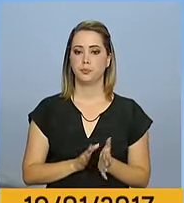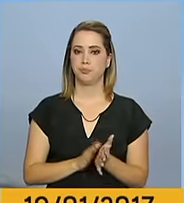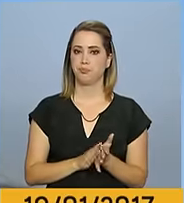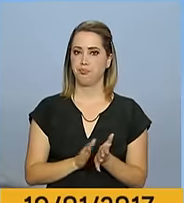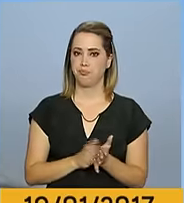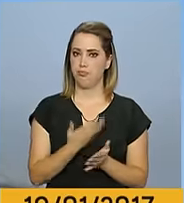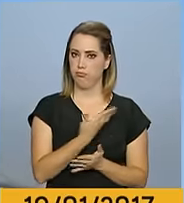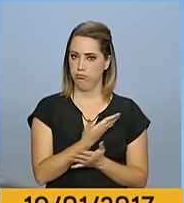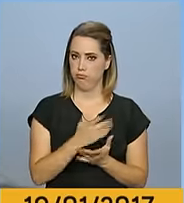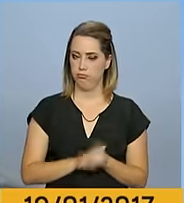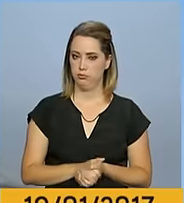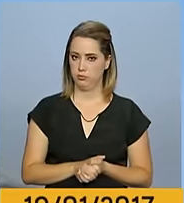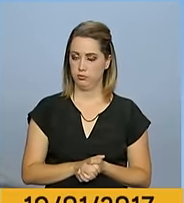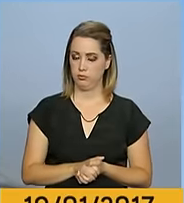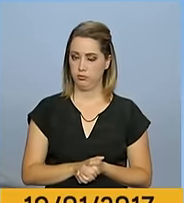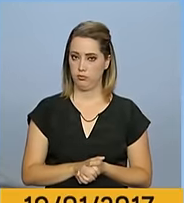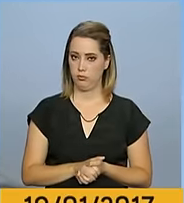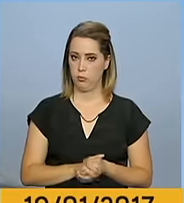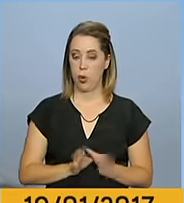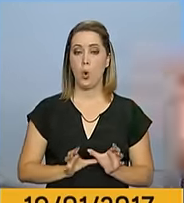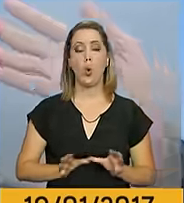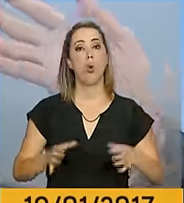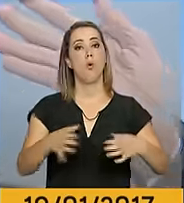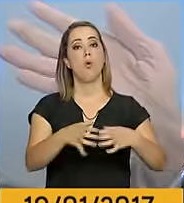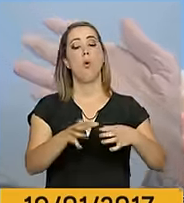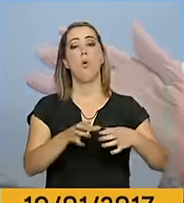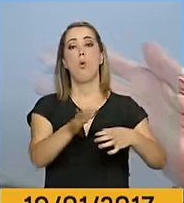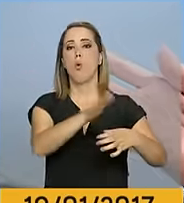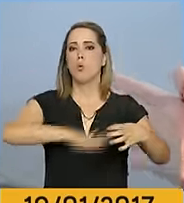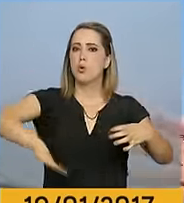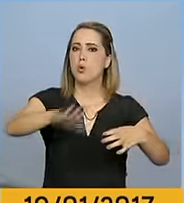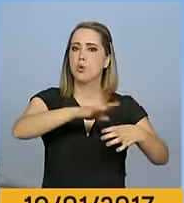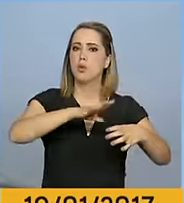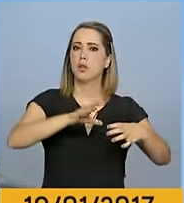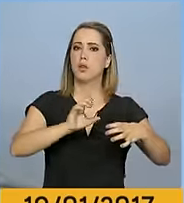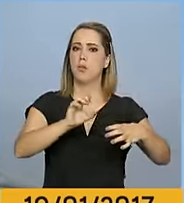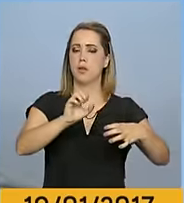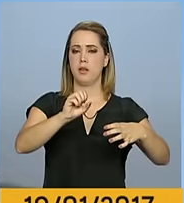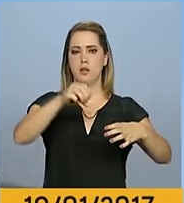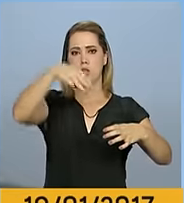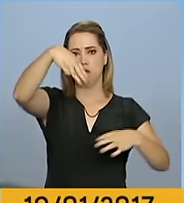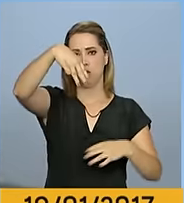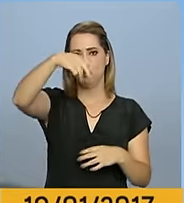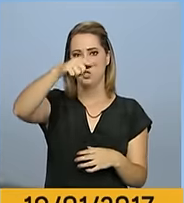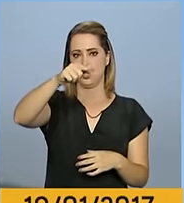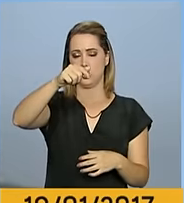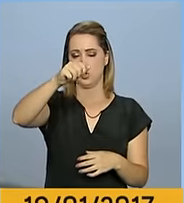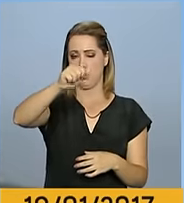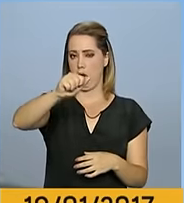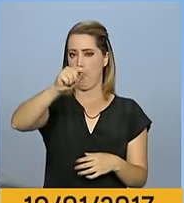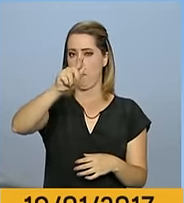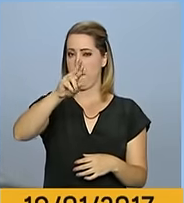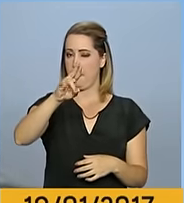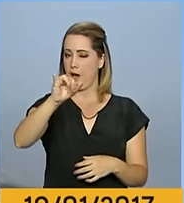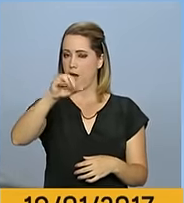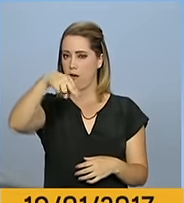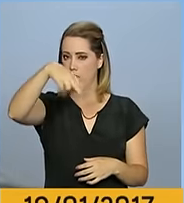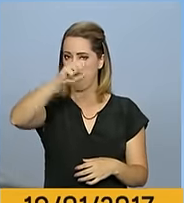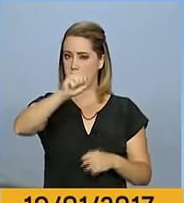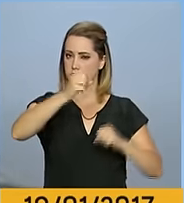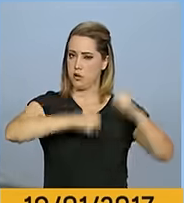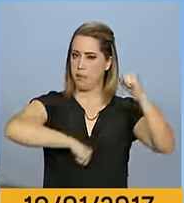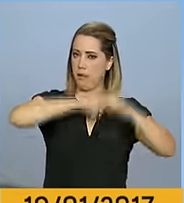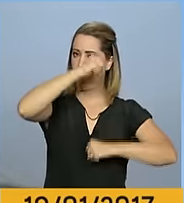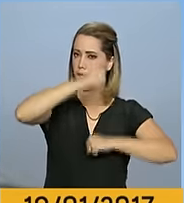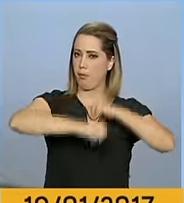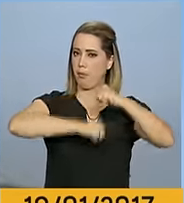o setor de máquinas, né? Está aqui o Marquesão, o setor de máquinas, né? Que nós temos que prestigiar, né? Doutor Álvaro.